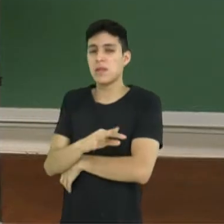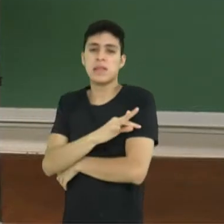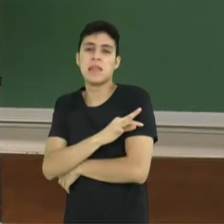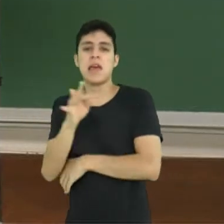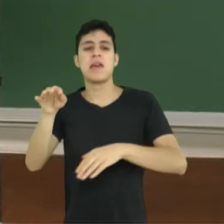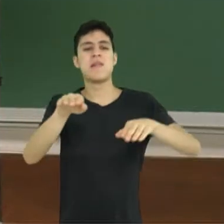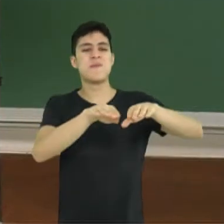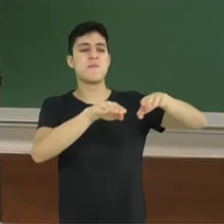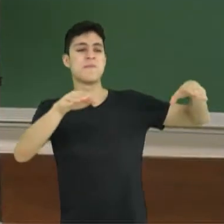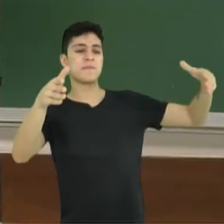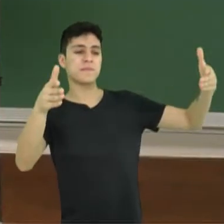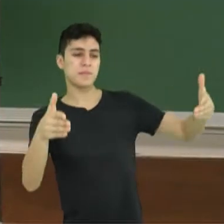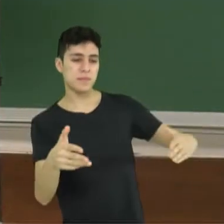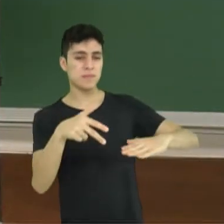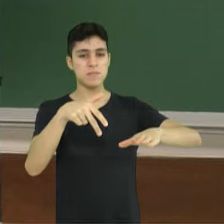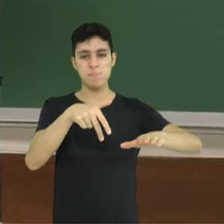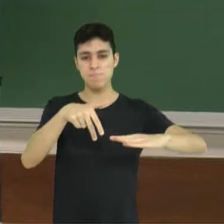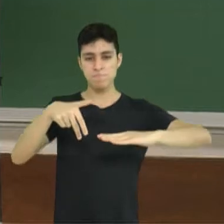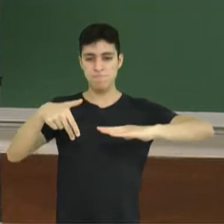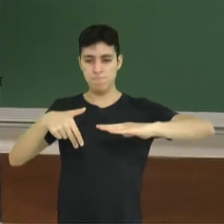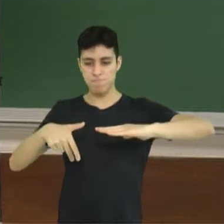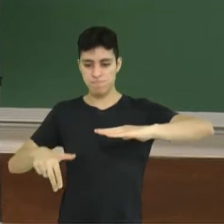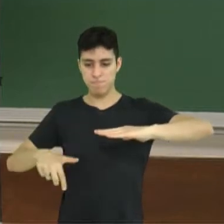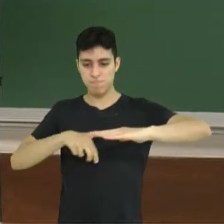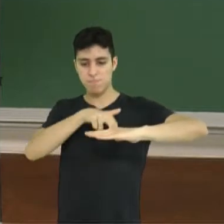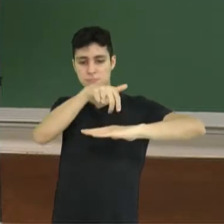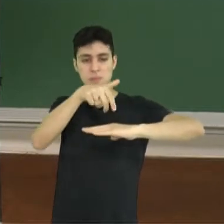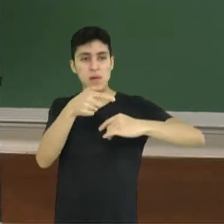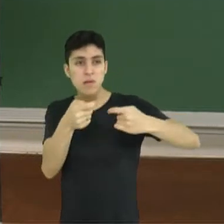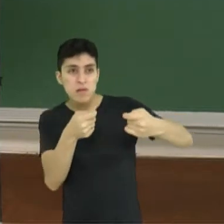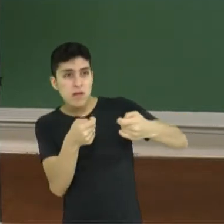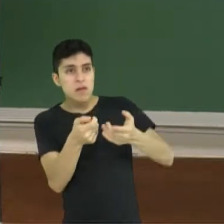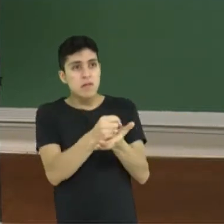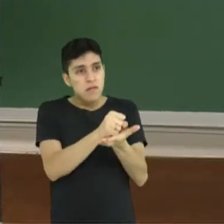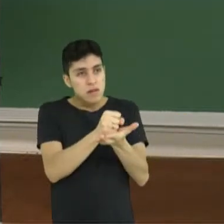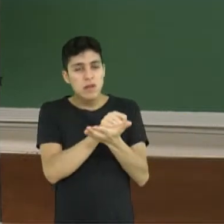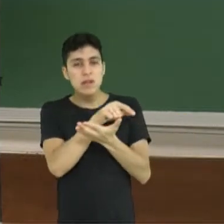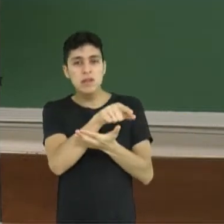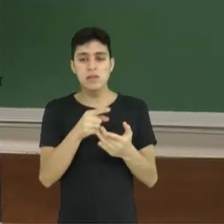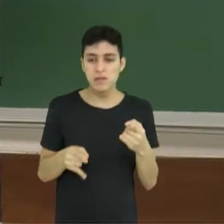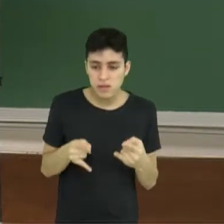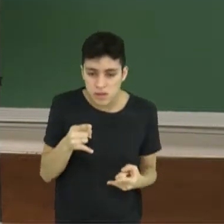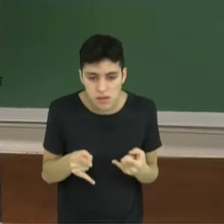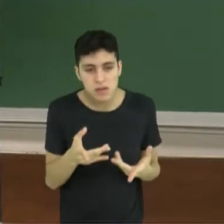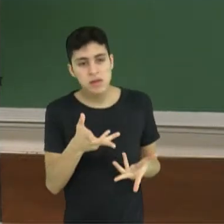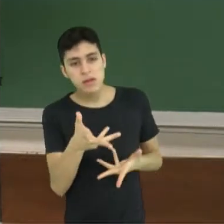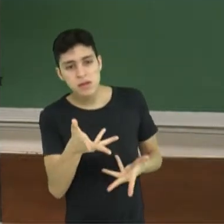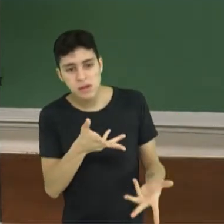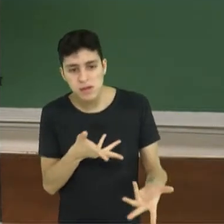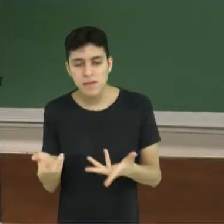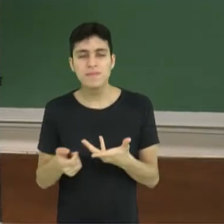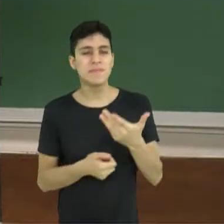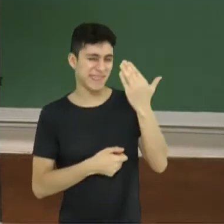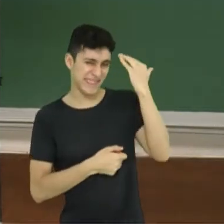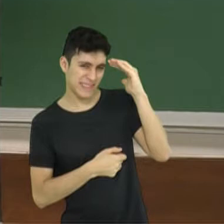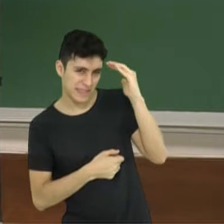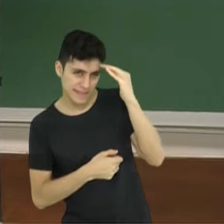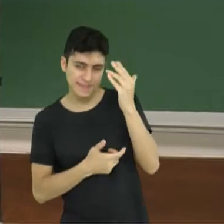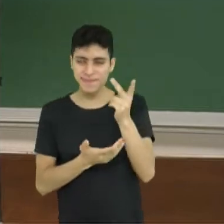de palco, ele vai manipular esse robô, que vai ajudar a interagir. Normalmente é